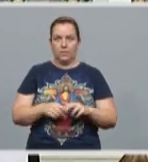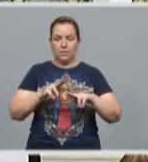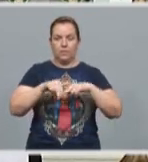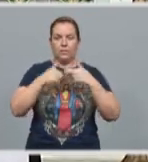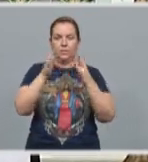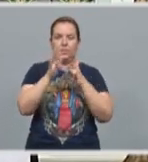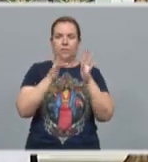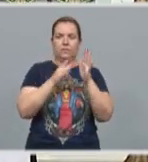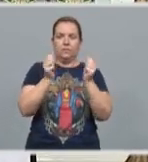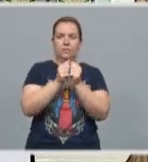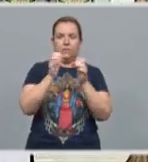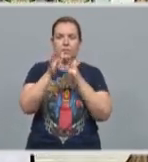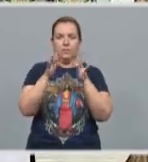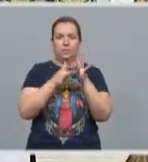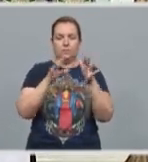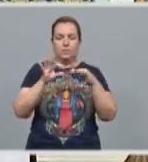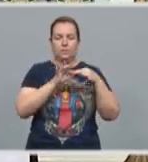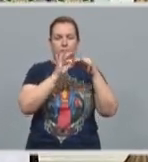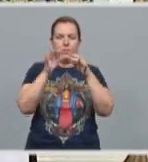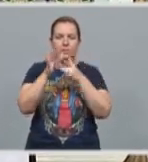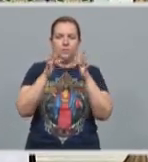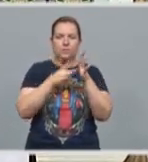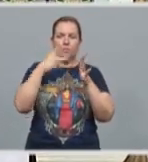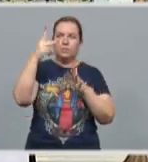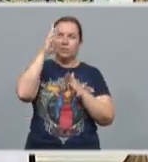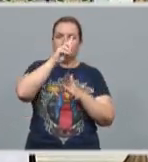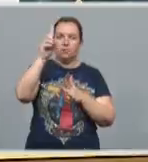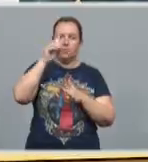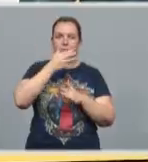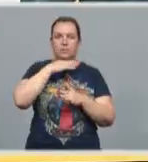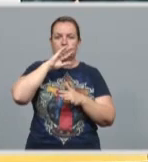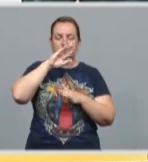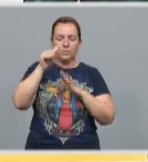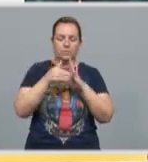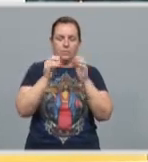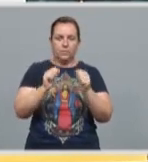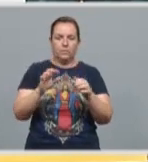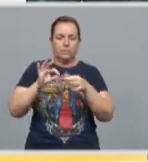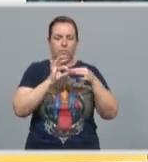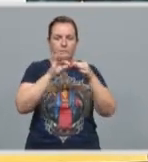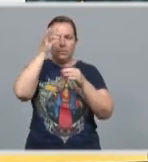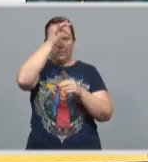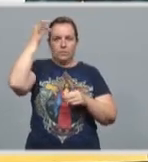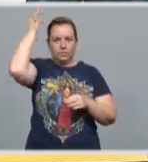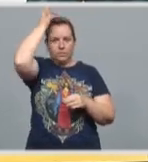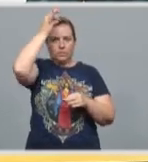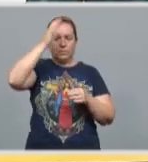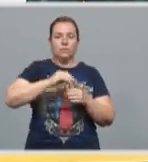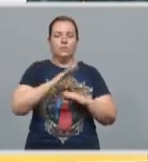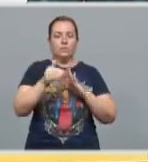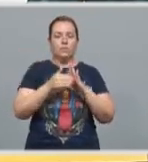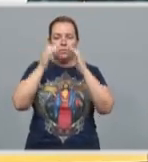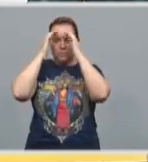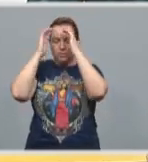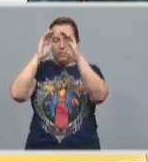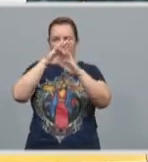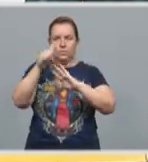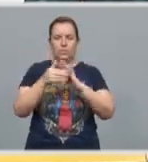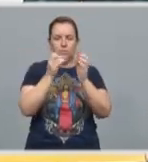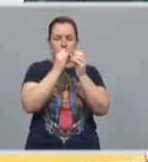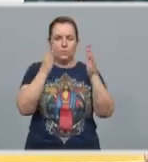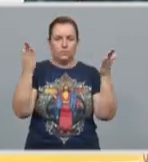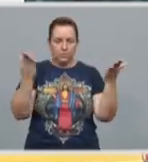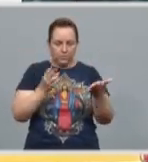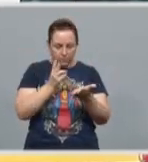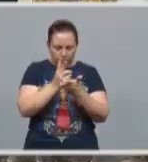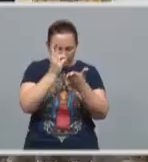Por Cristo, com Cristo, em Cristo, a vós, Deus Pai Todo-Poderoso, na unidade do Espírito Santo, toda honra e toda glória, agora e